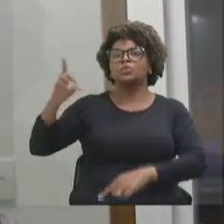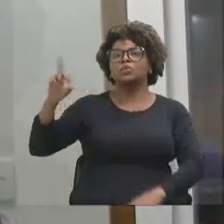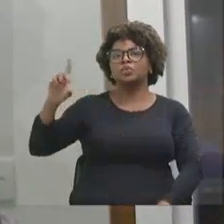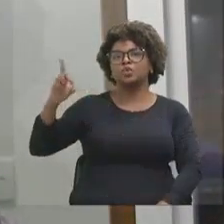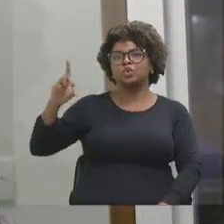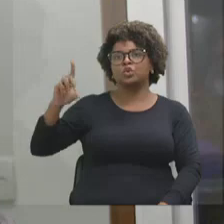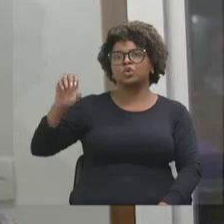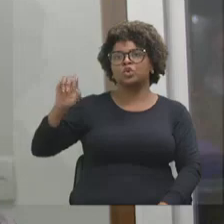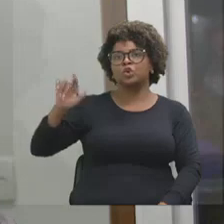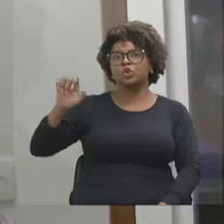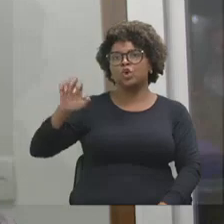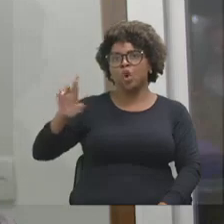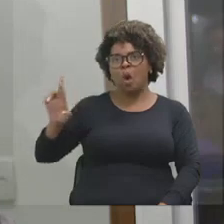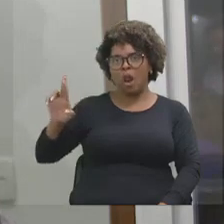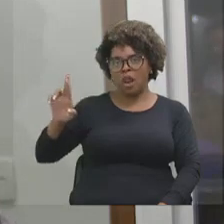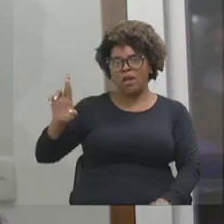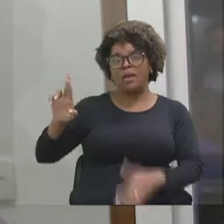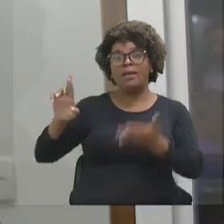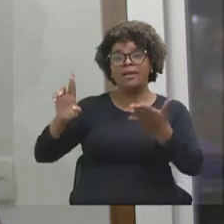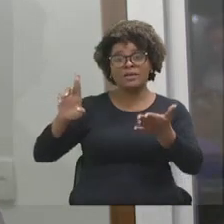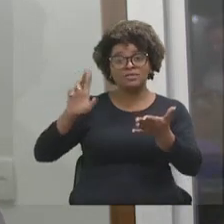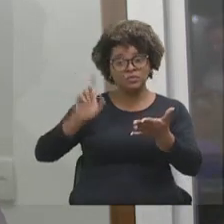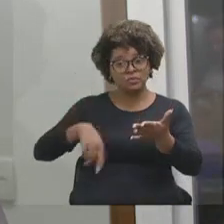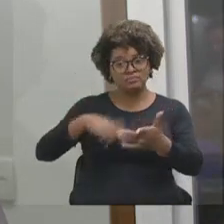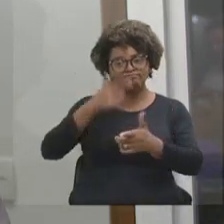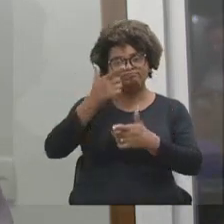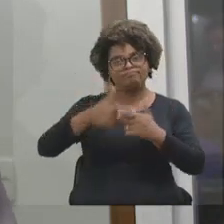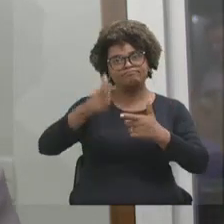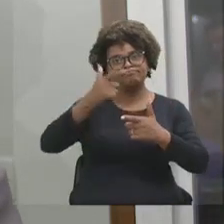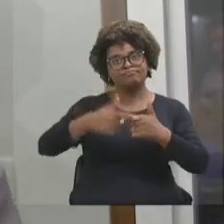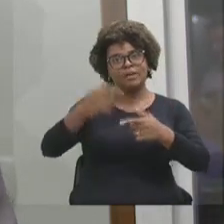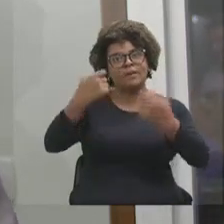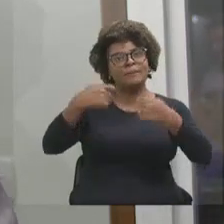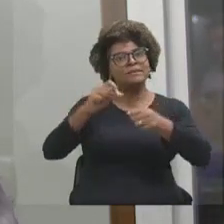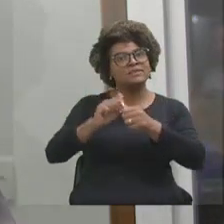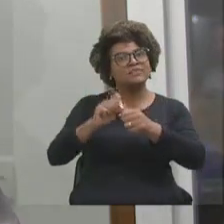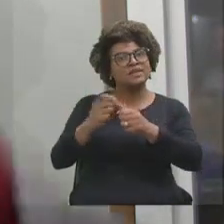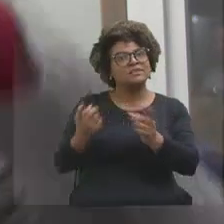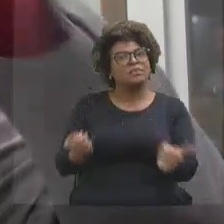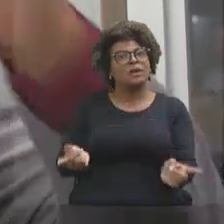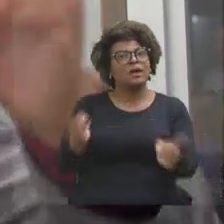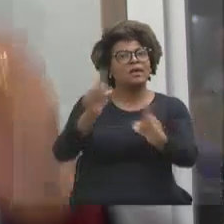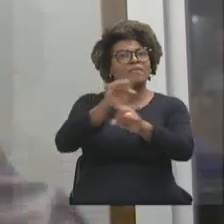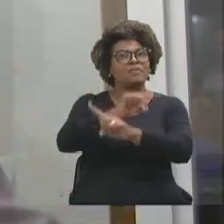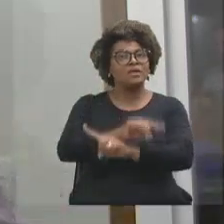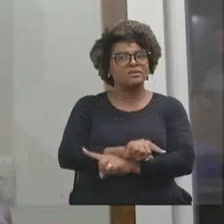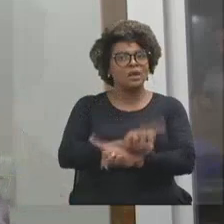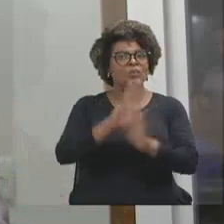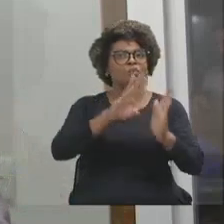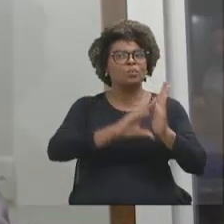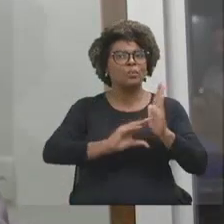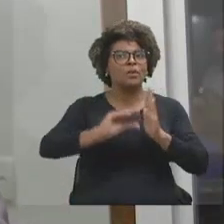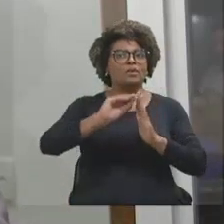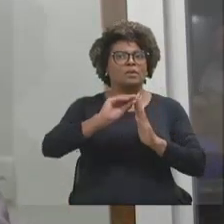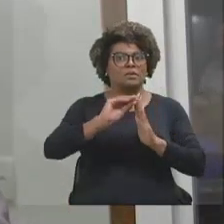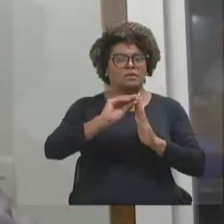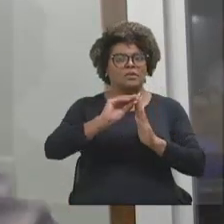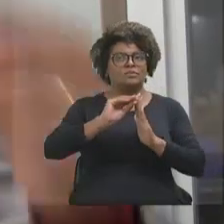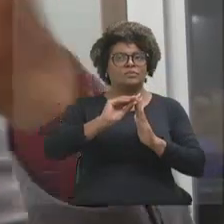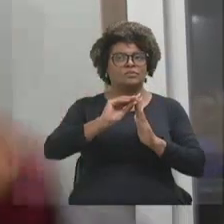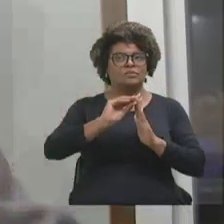se não começarmos a fazer inversão do modelo centrado no modelo hospitalar